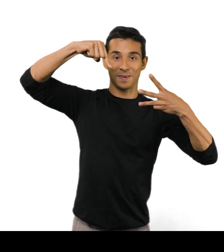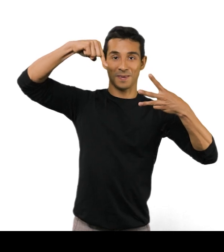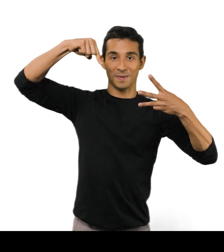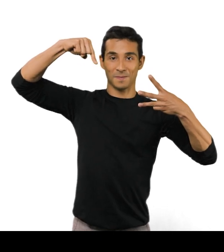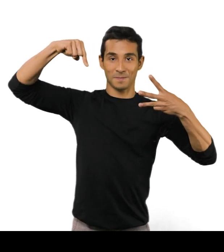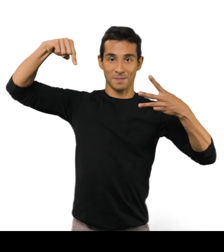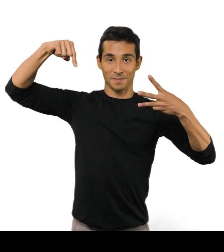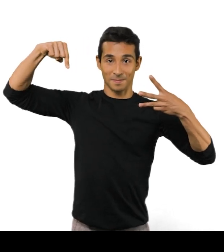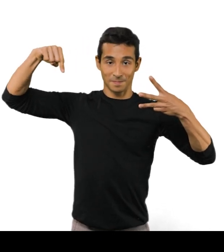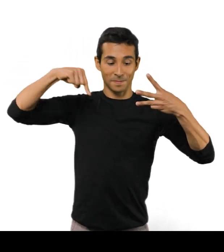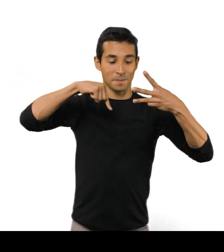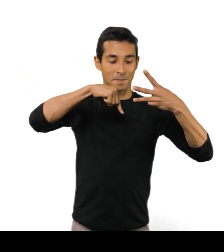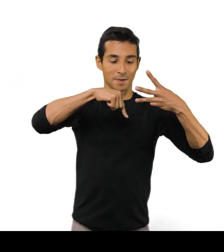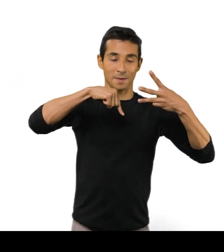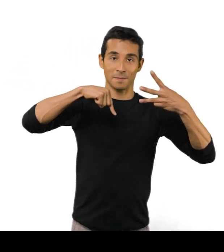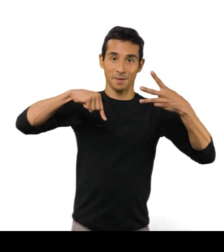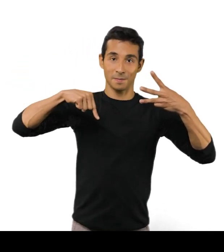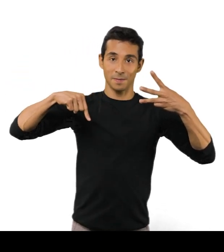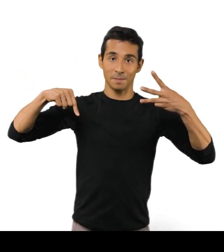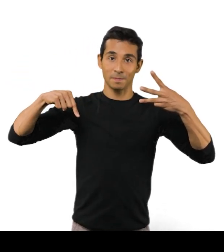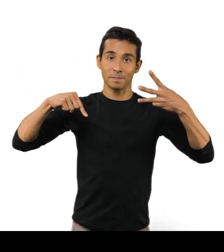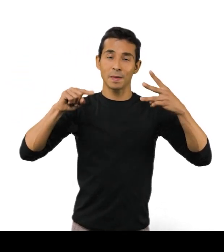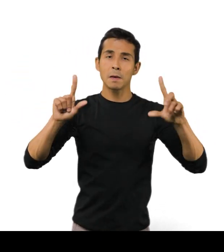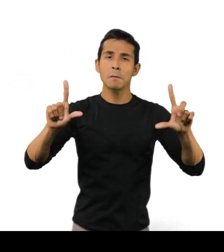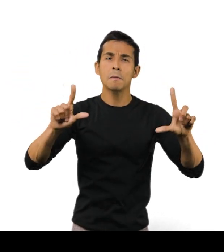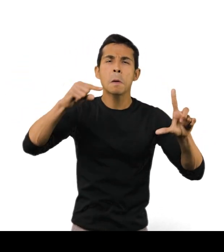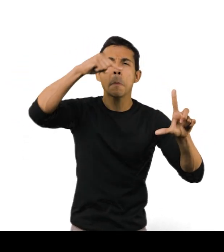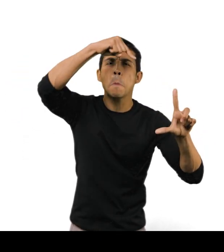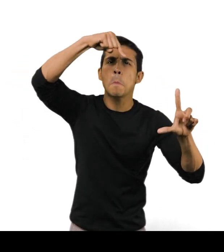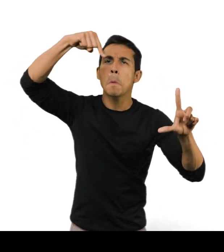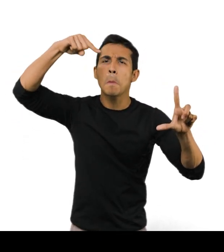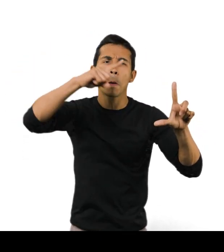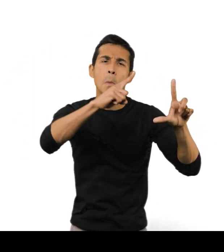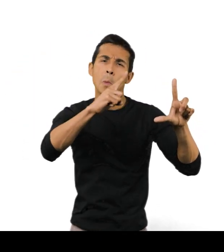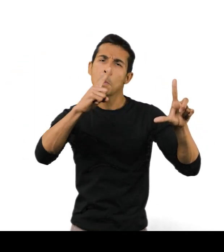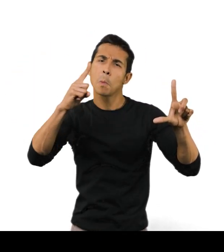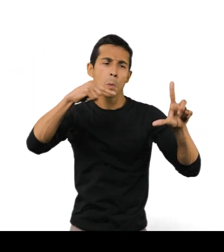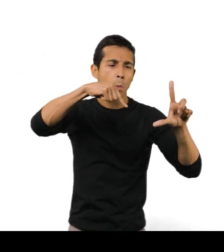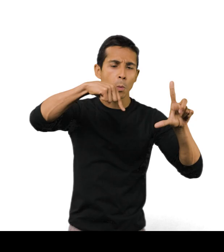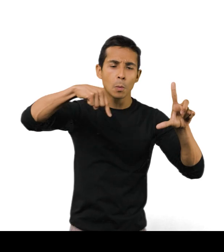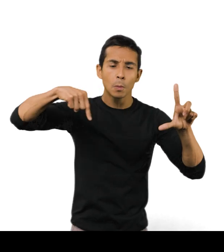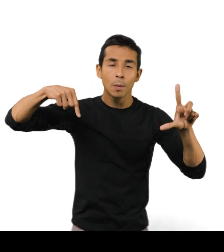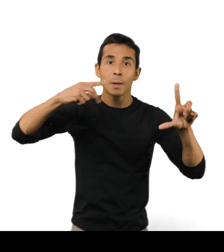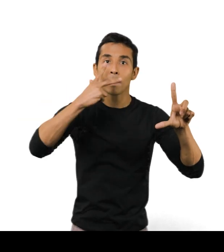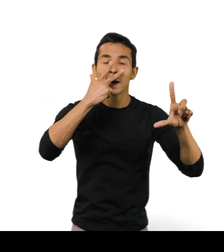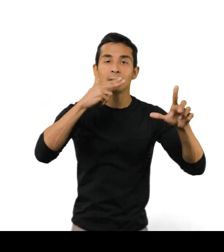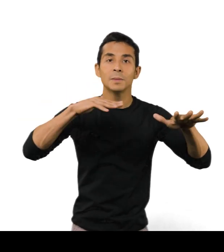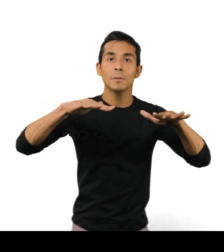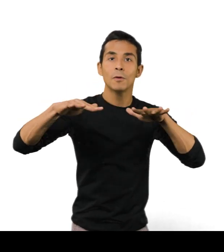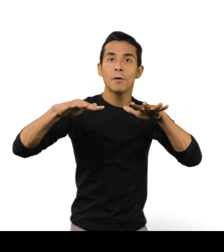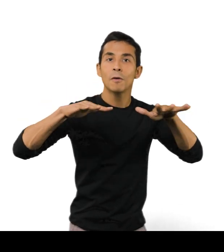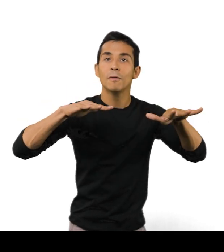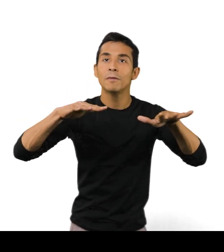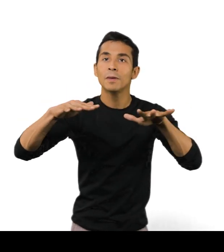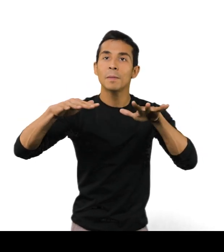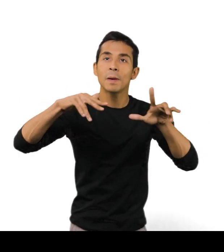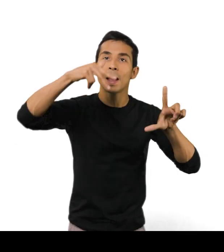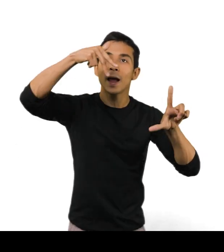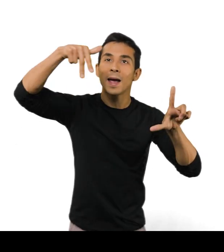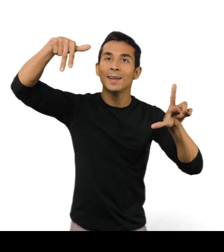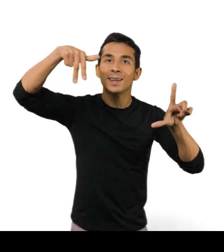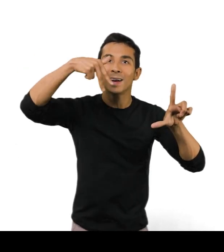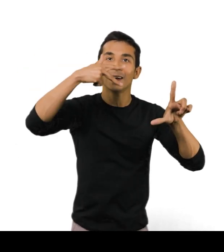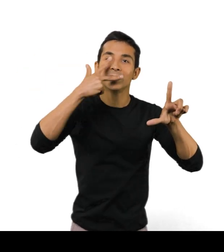e posicionadas no sentido inverso das outras, o que confere movimento à obra, fazendo parecer que as